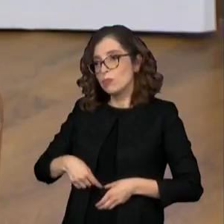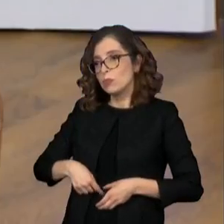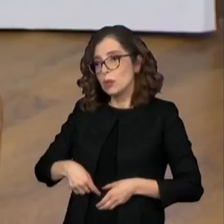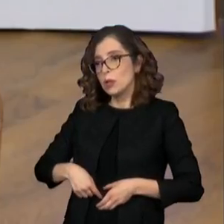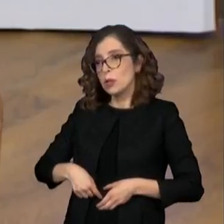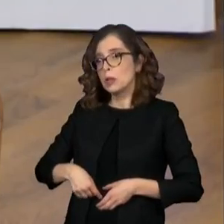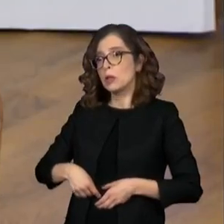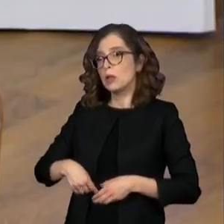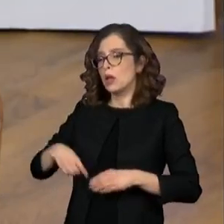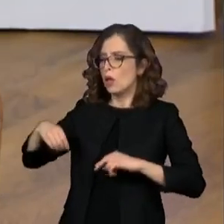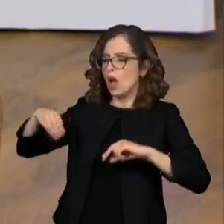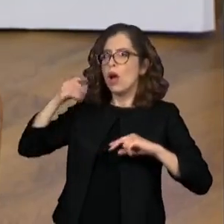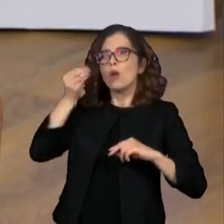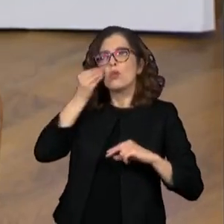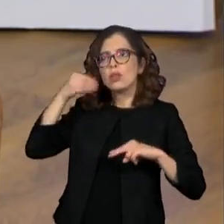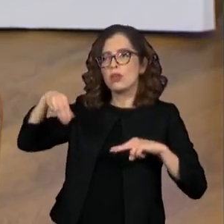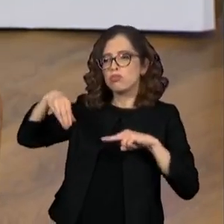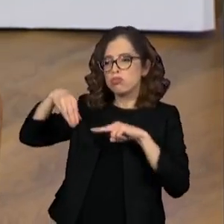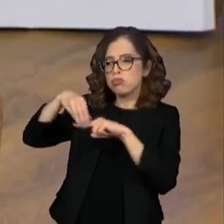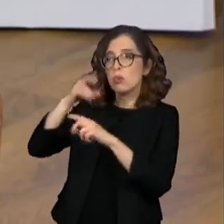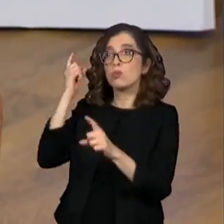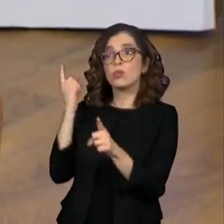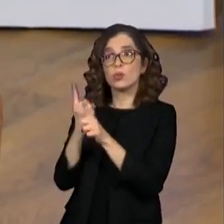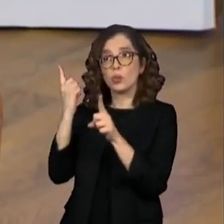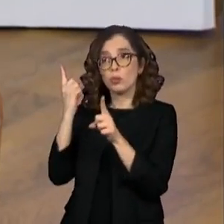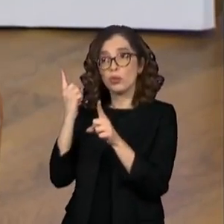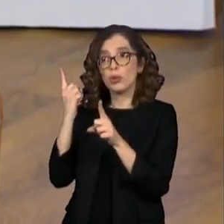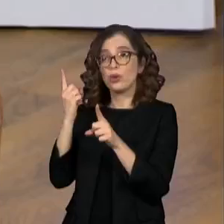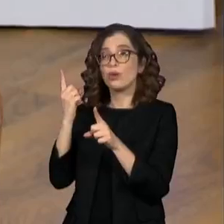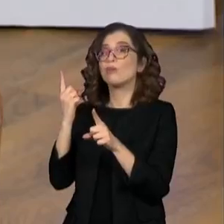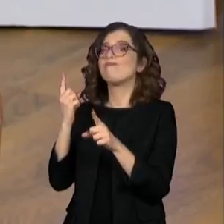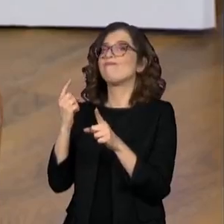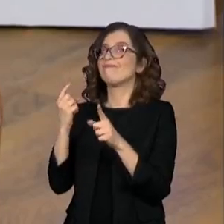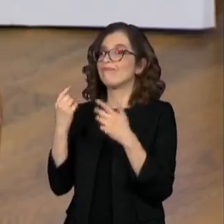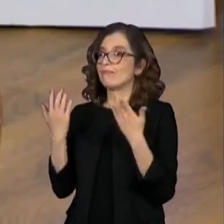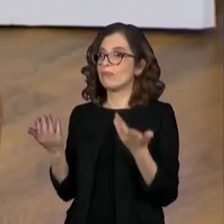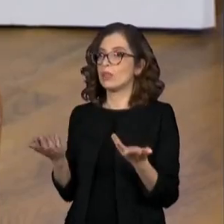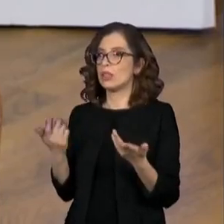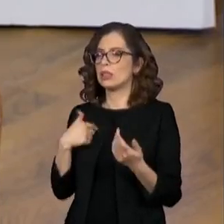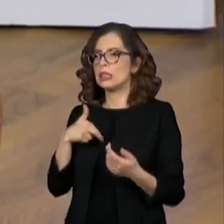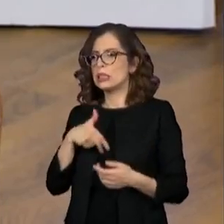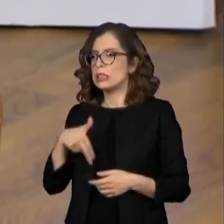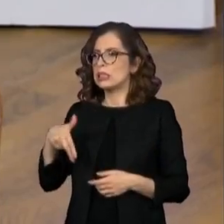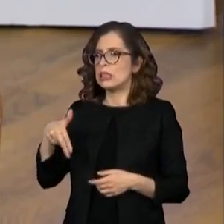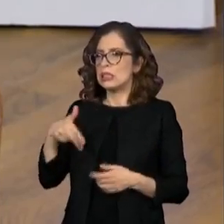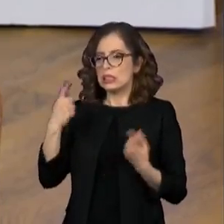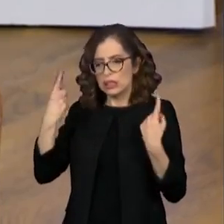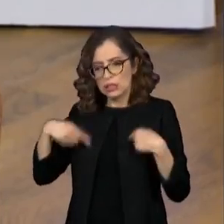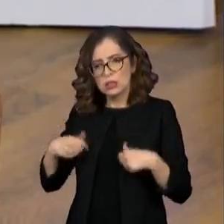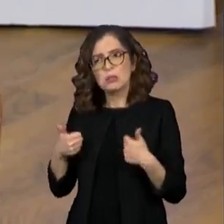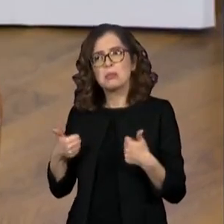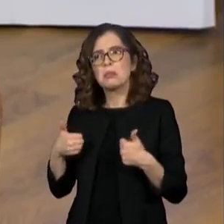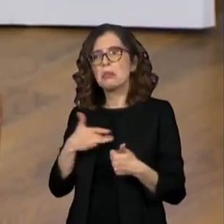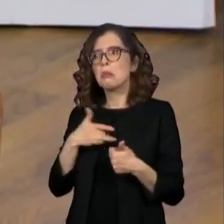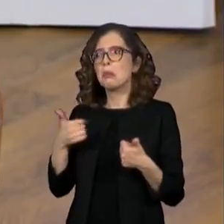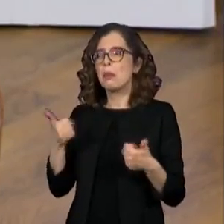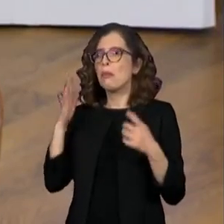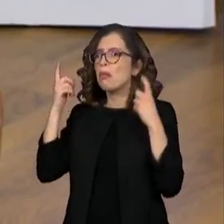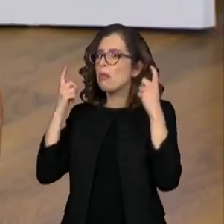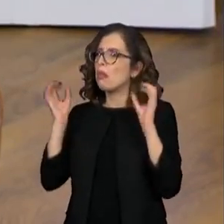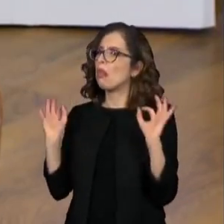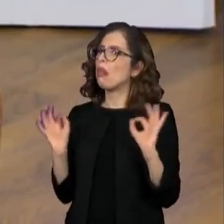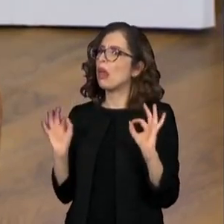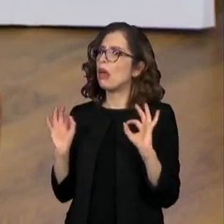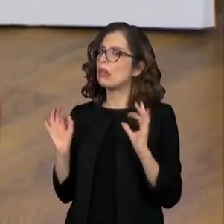bem. Mas eu saí de lá ótima, sem nenhuma preocupação. Quando aconteceu, eu acho